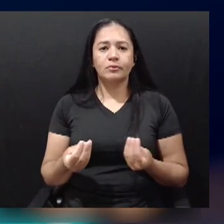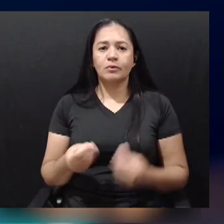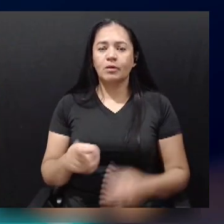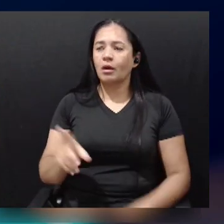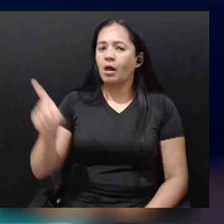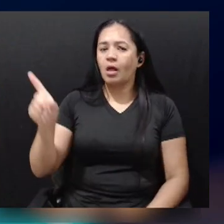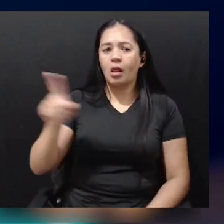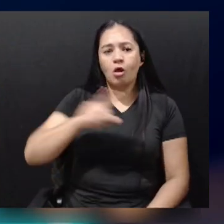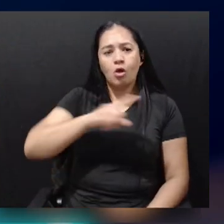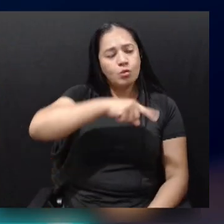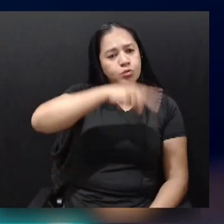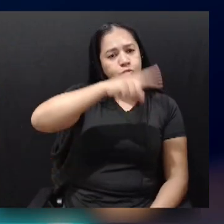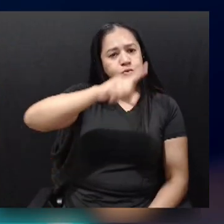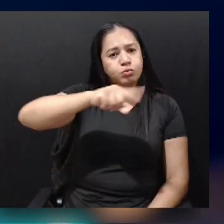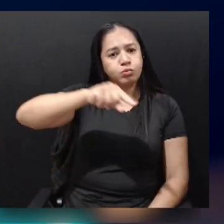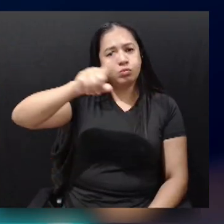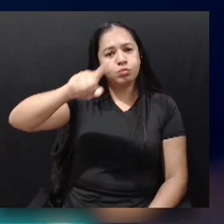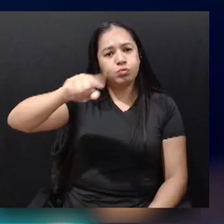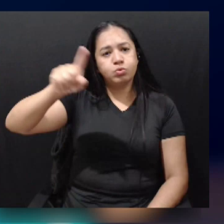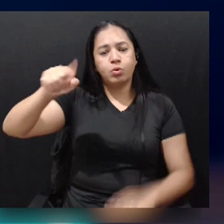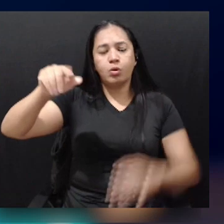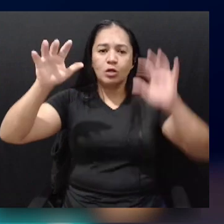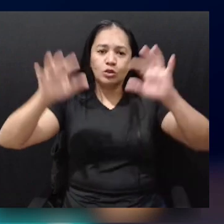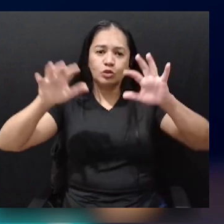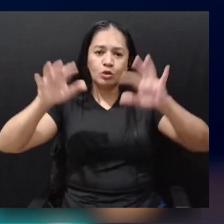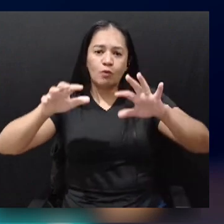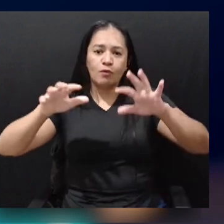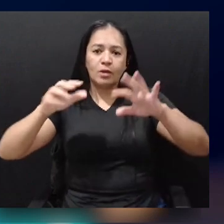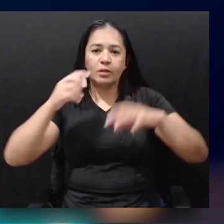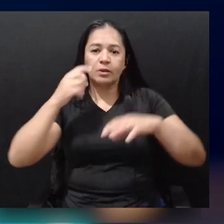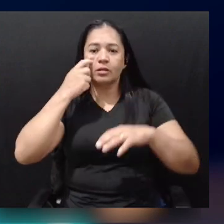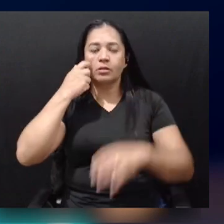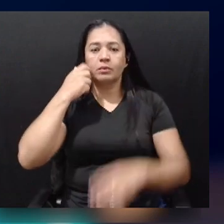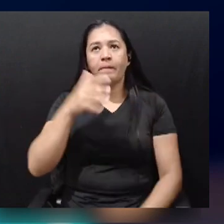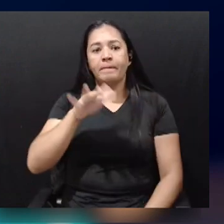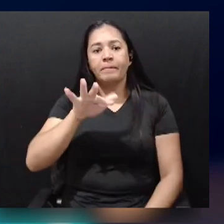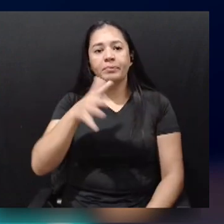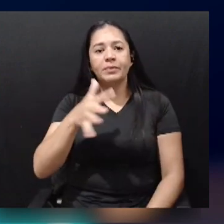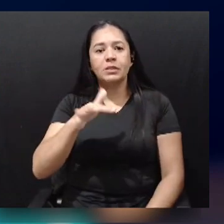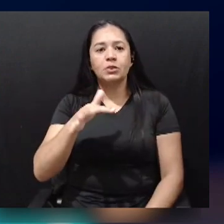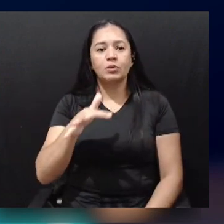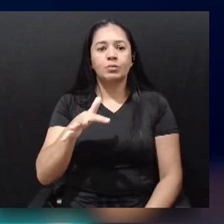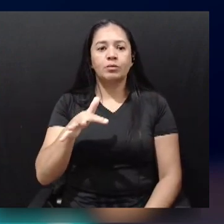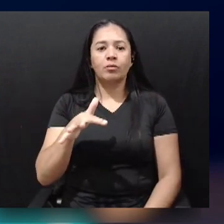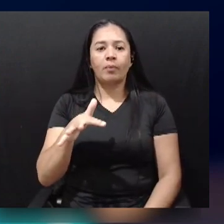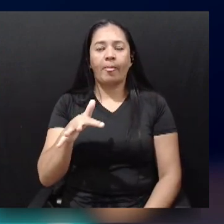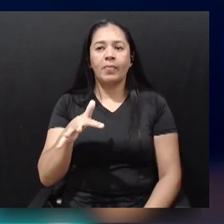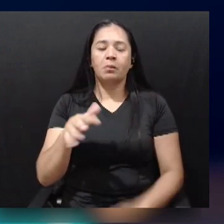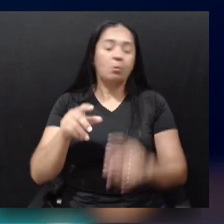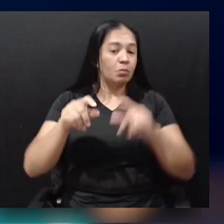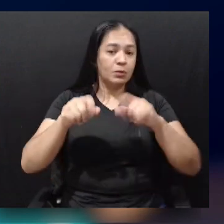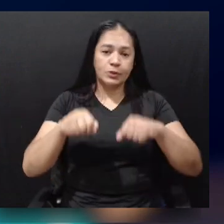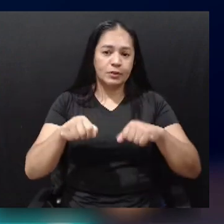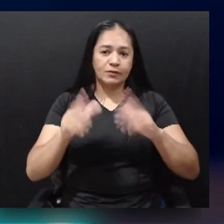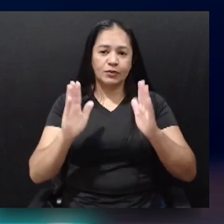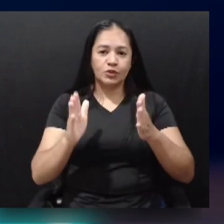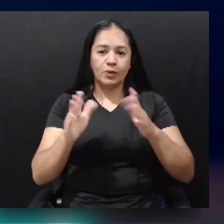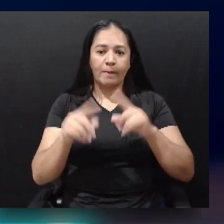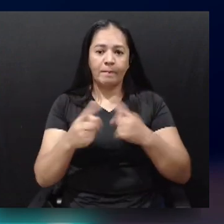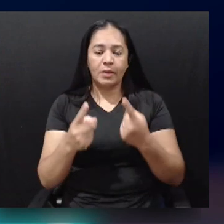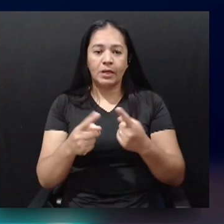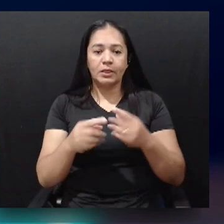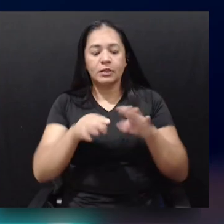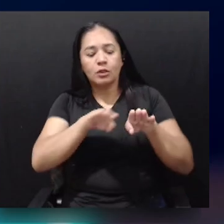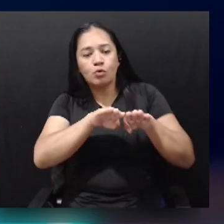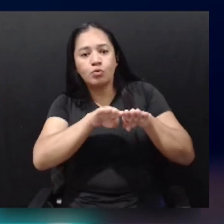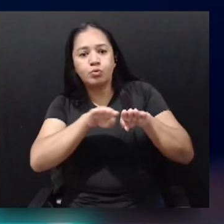aquela média de chuva ali, vocês veem que está caindo, que é uma média previsível, né? Mas tem essa linear,